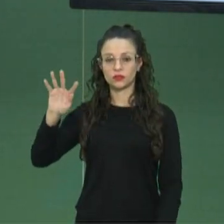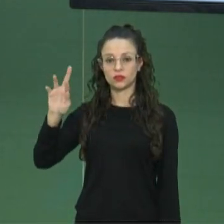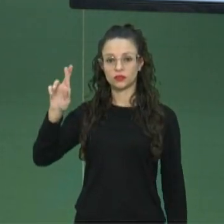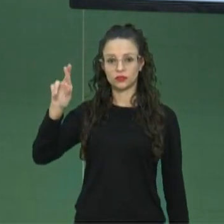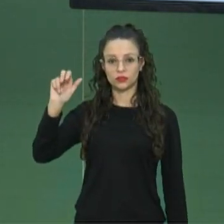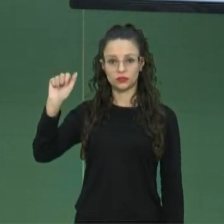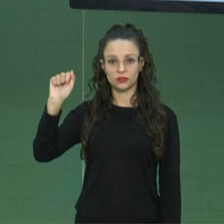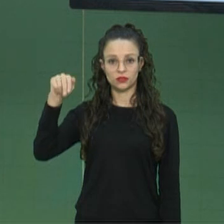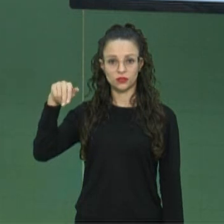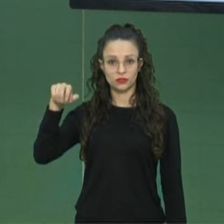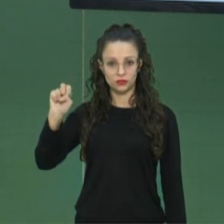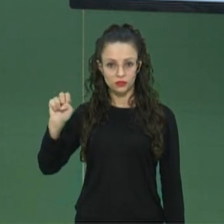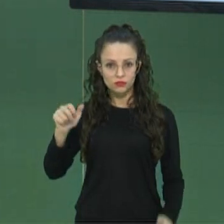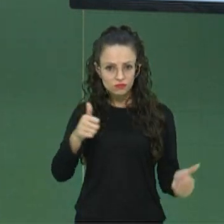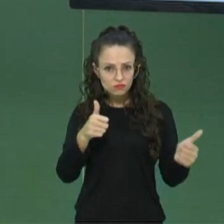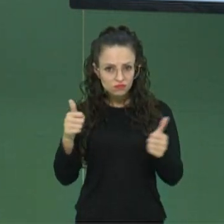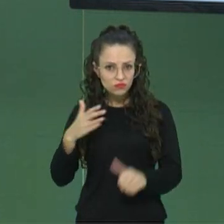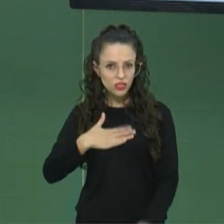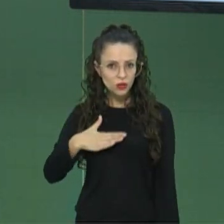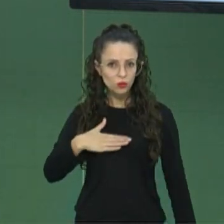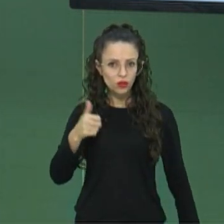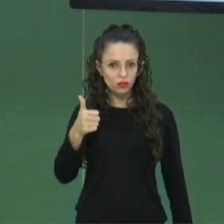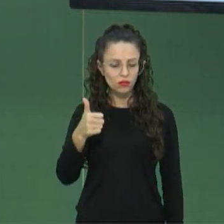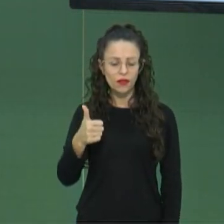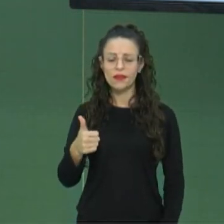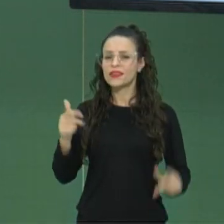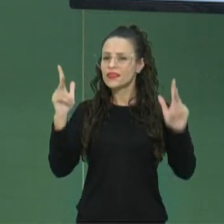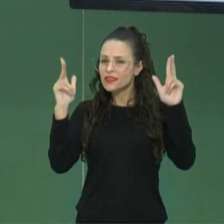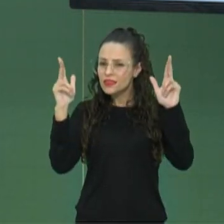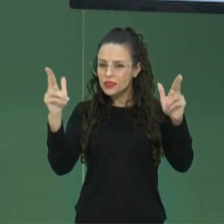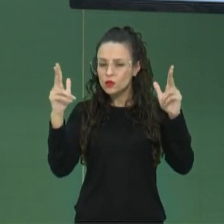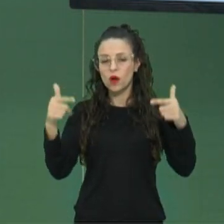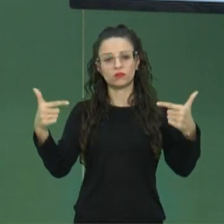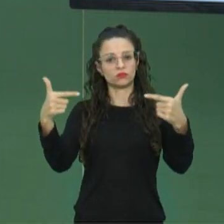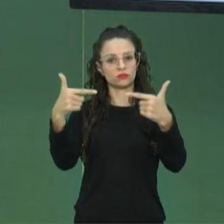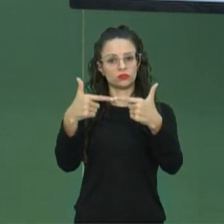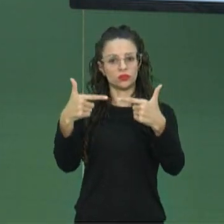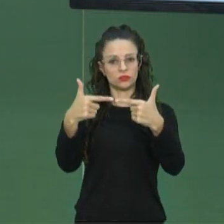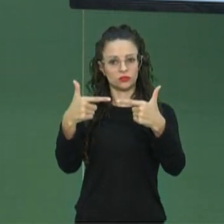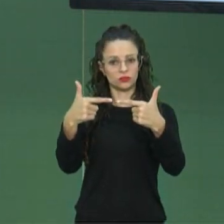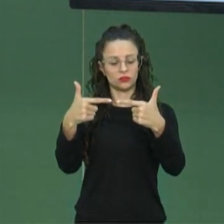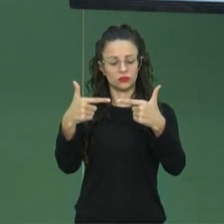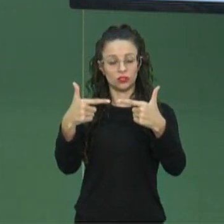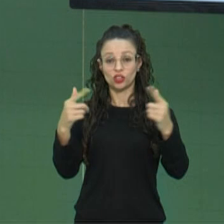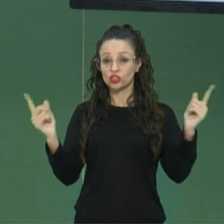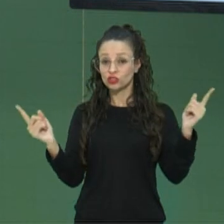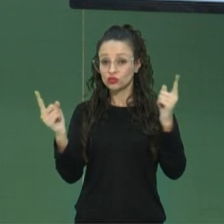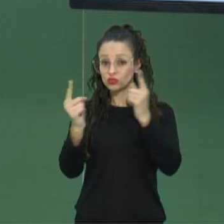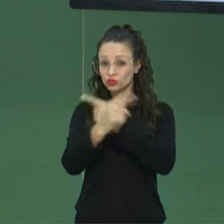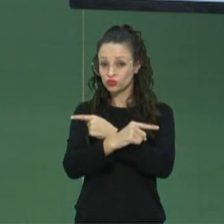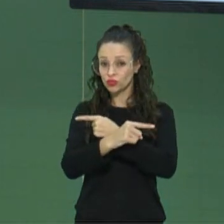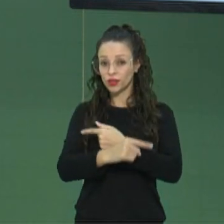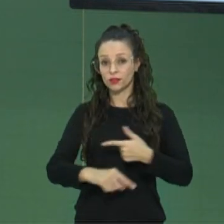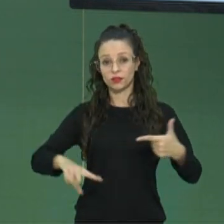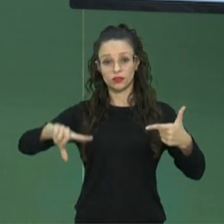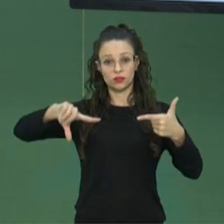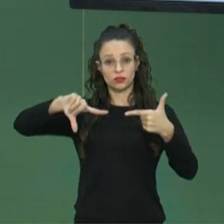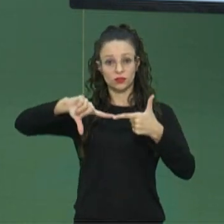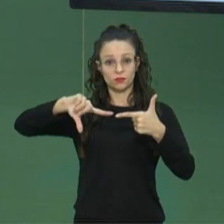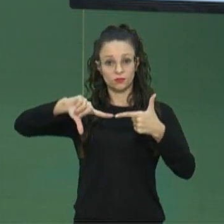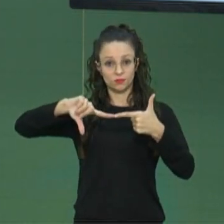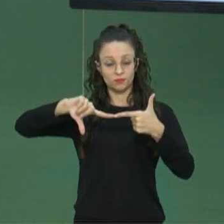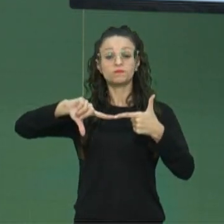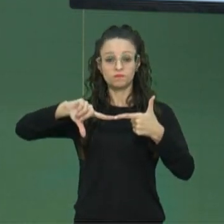tá? Super tranquilo, né? Lados iguais, cis. Lados opostos,